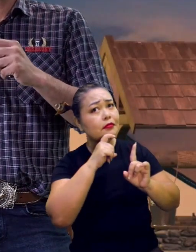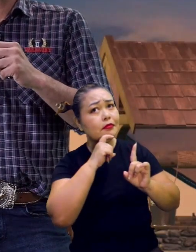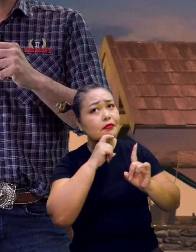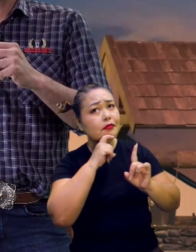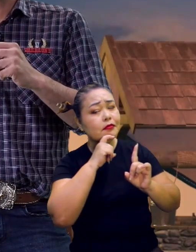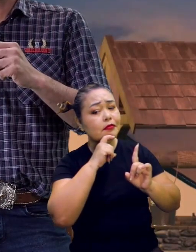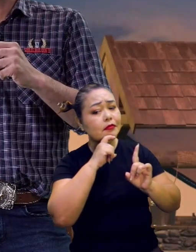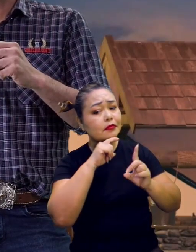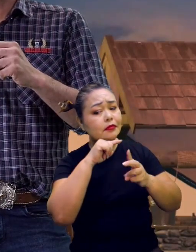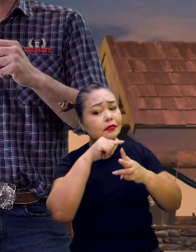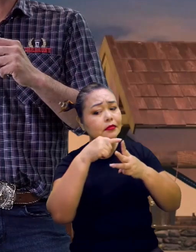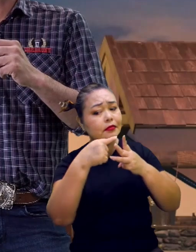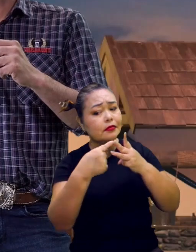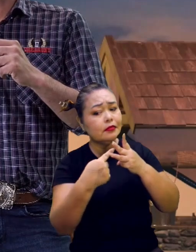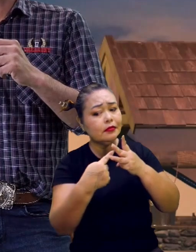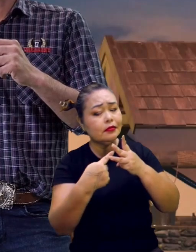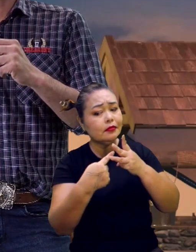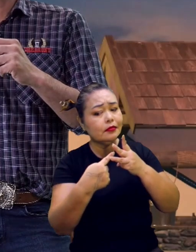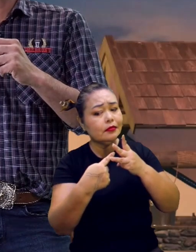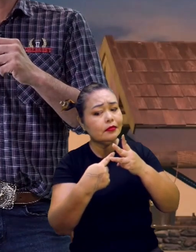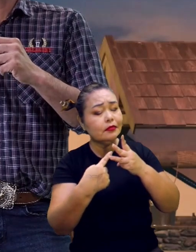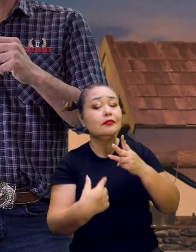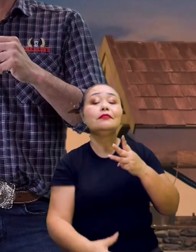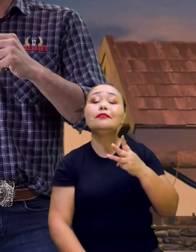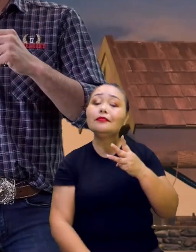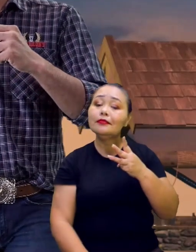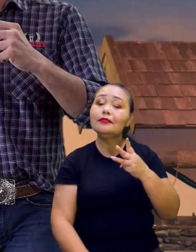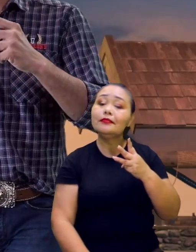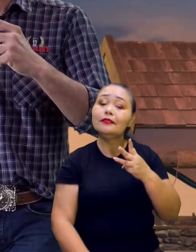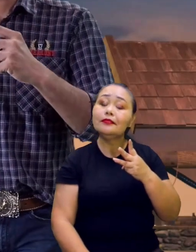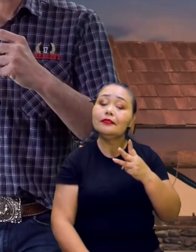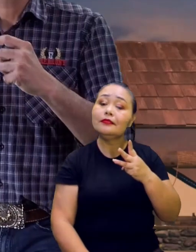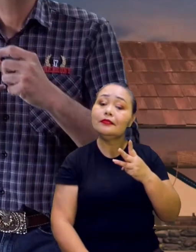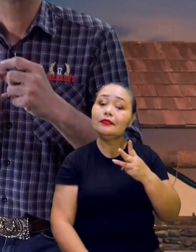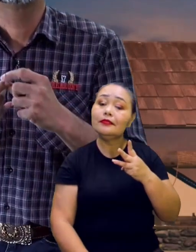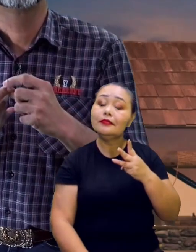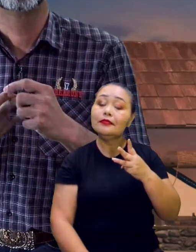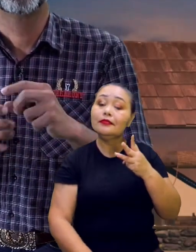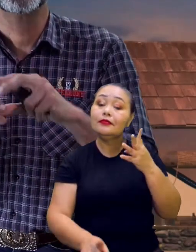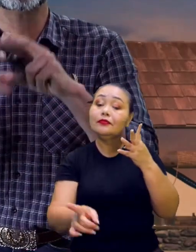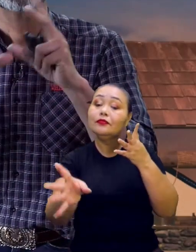Água, clima e temperatura. E as